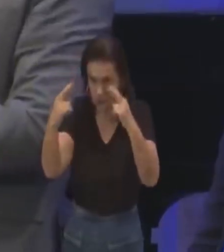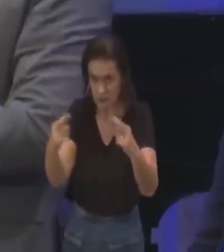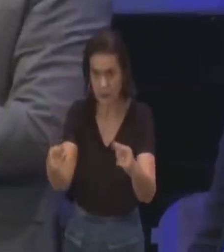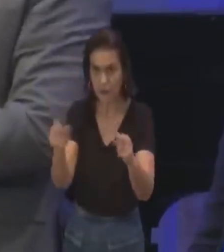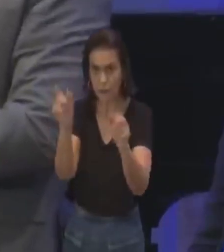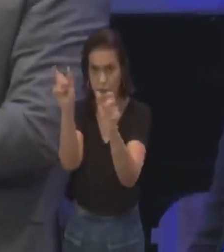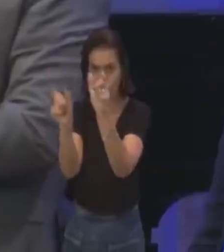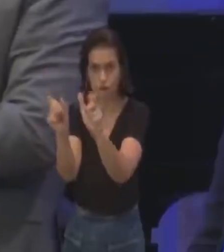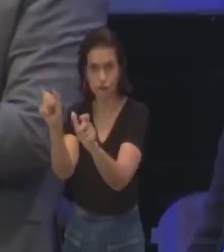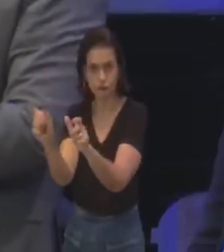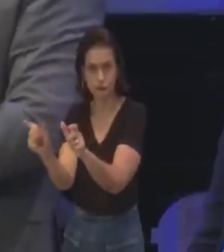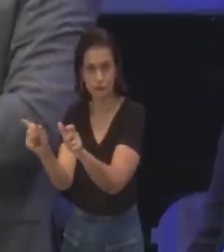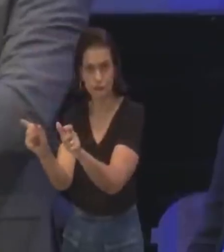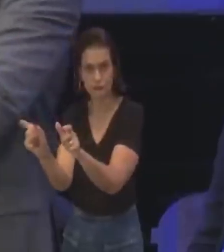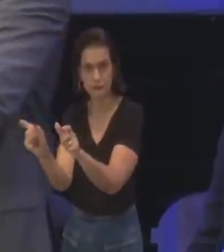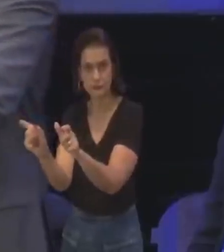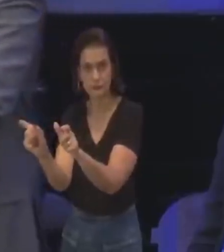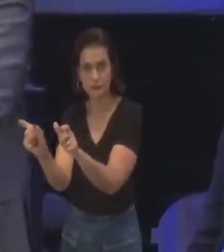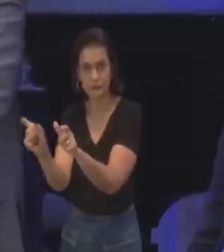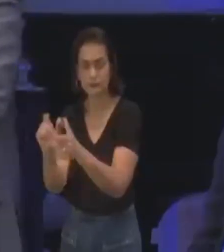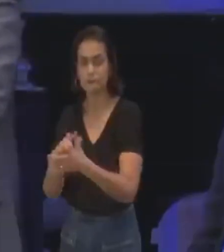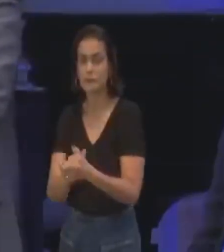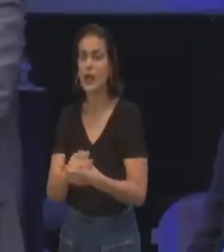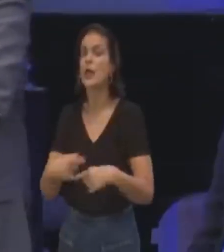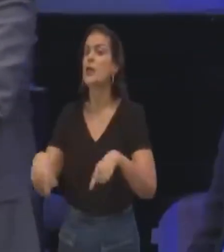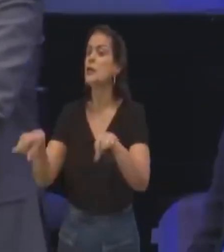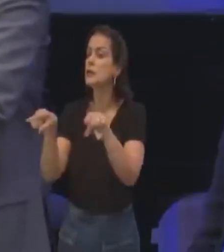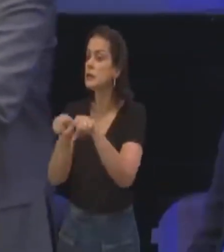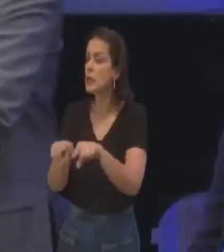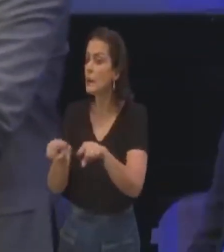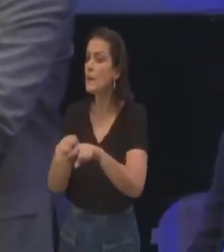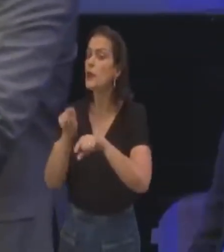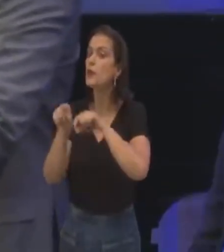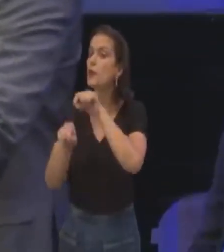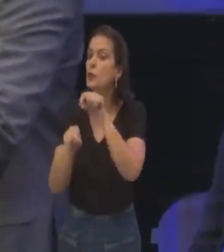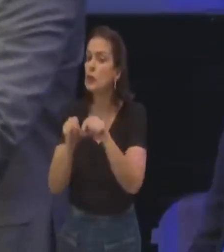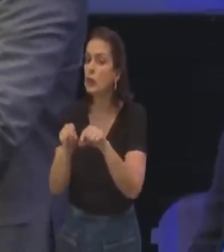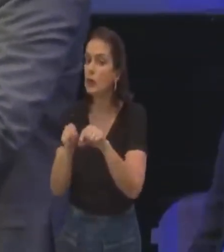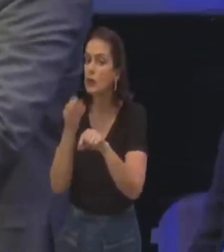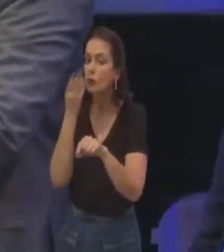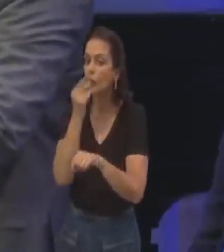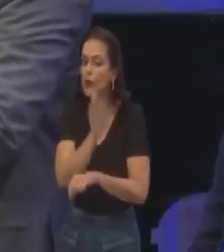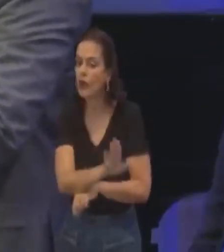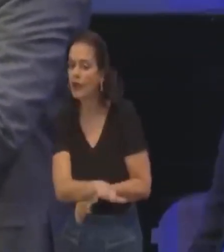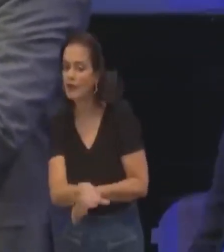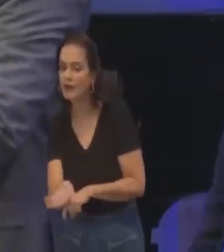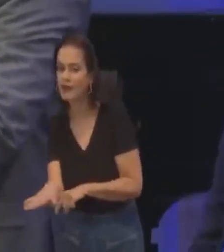pessoas. Sem falar daquela formação que nós recebemos quando criança,